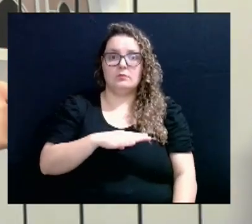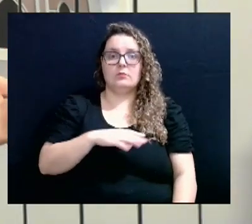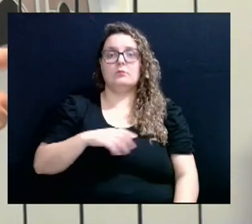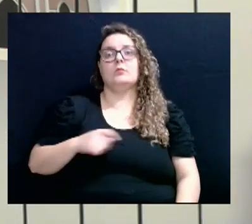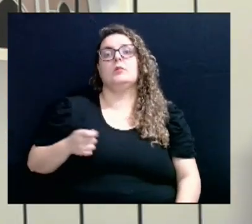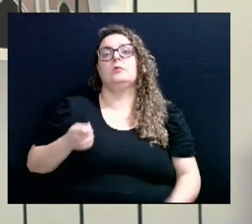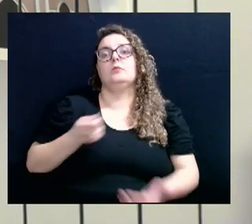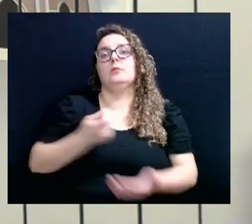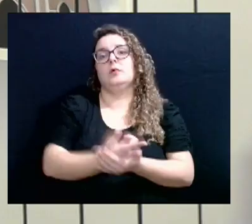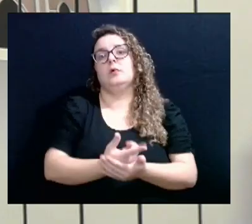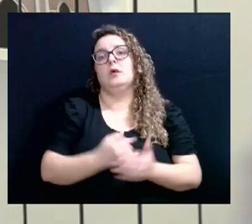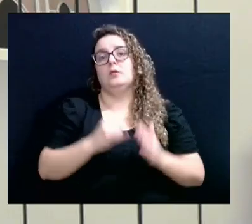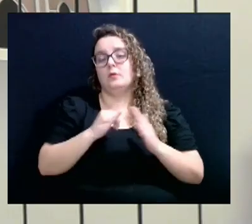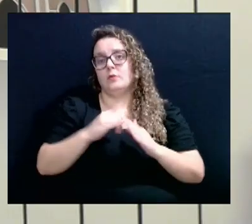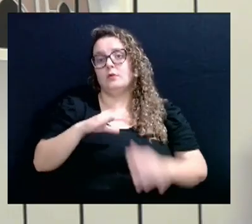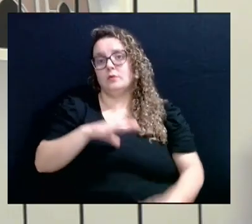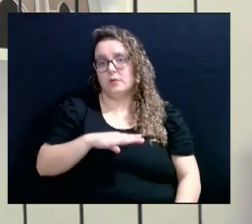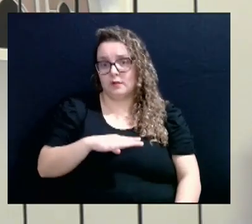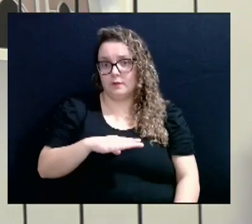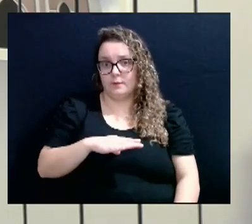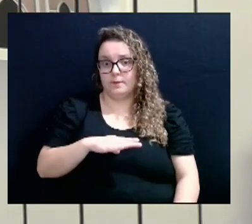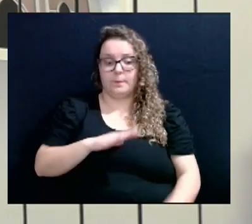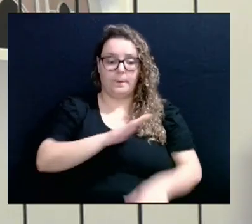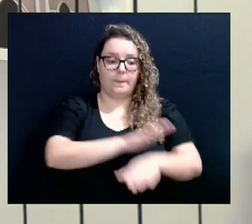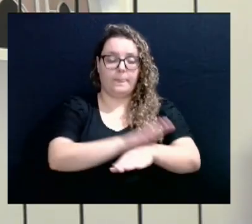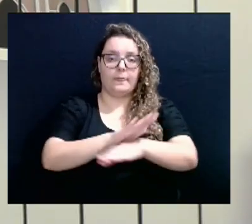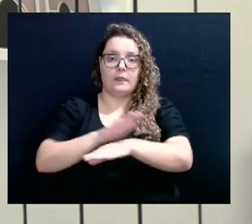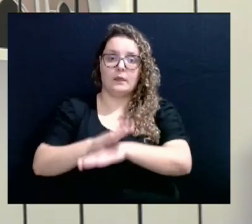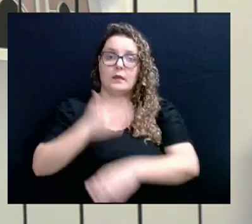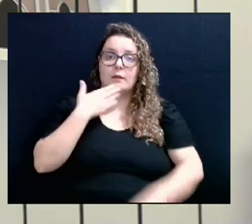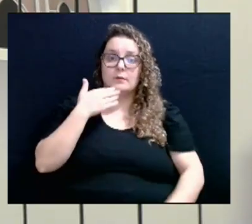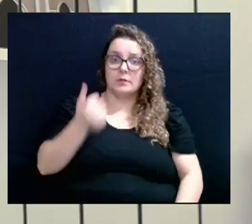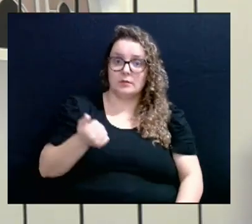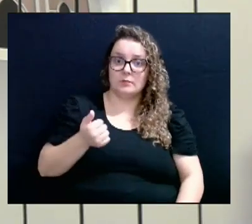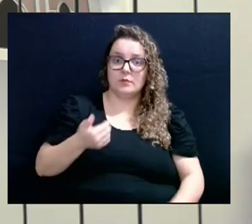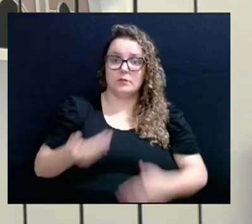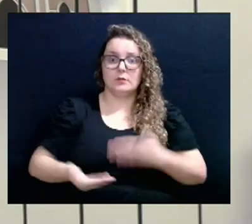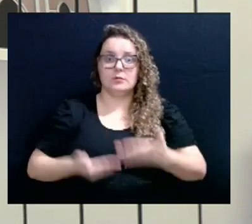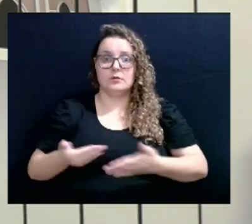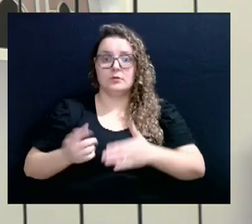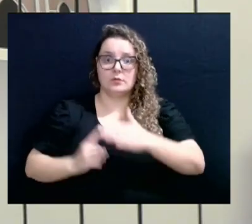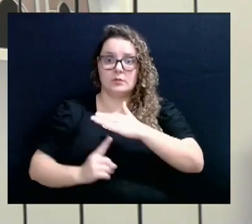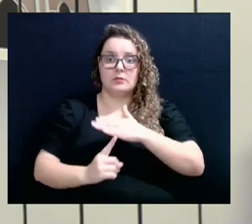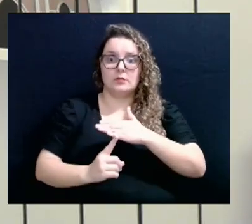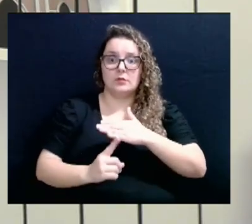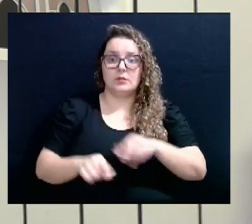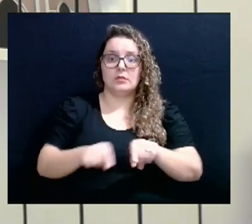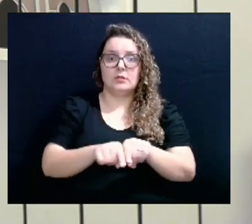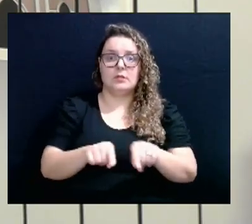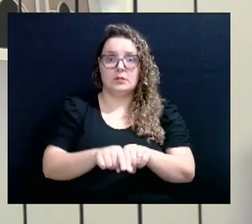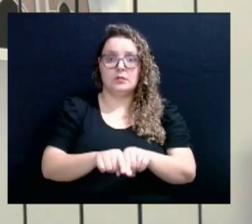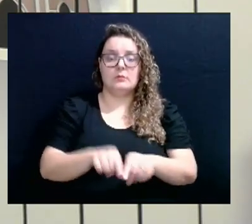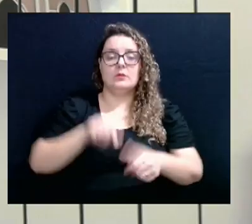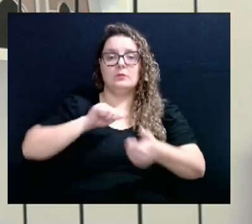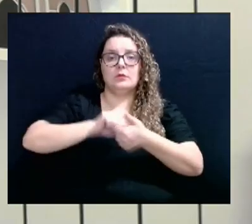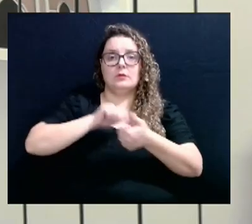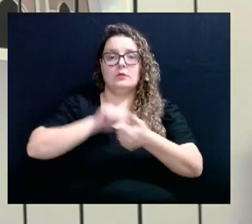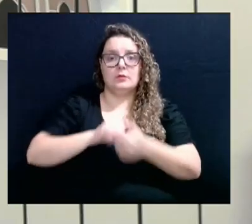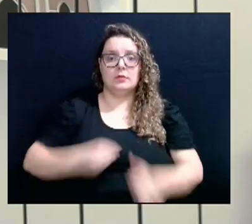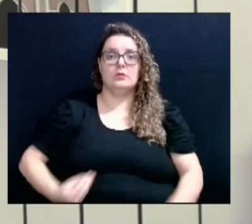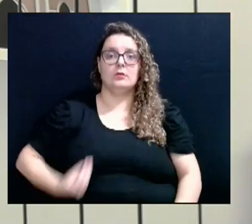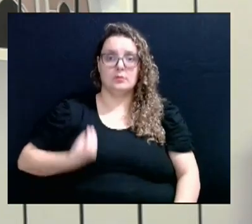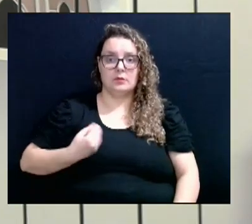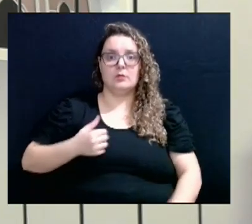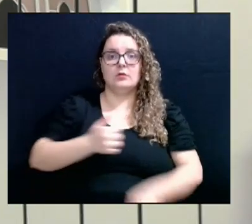na cidade, contribuindo para a melhoria dos serviços prestados e também para a qualidade de vida dos